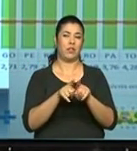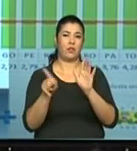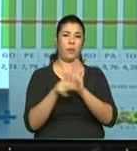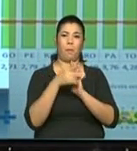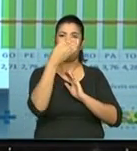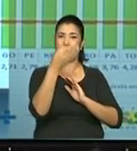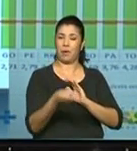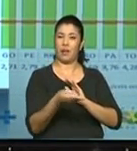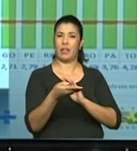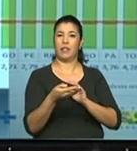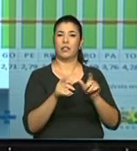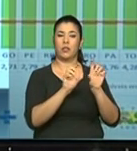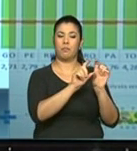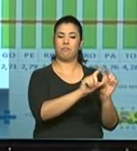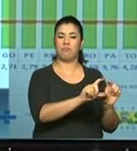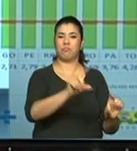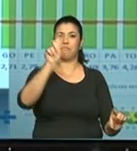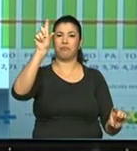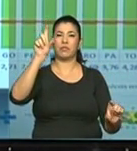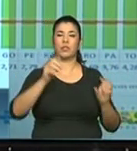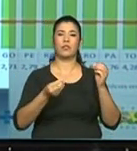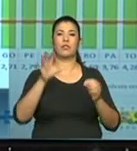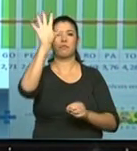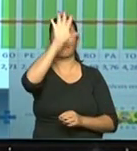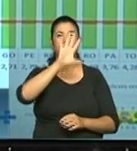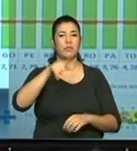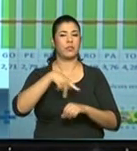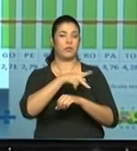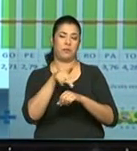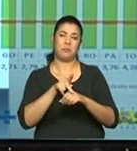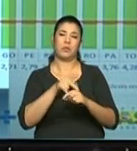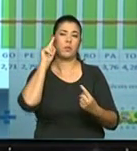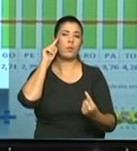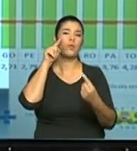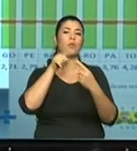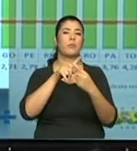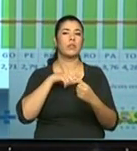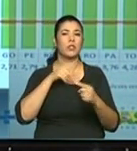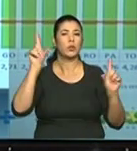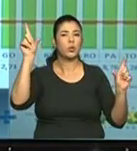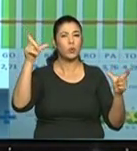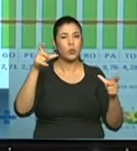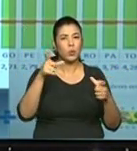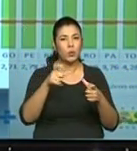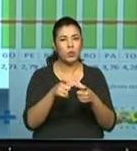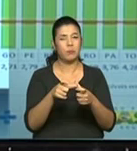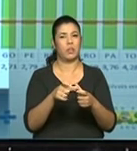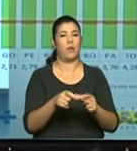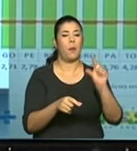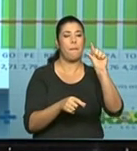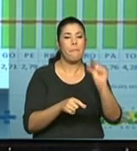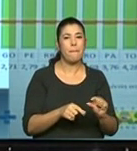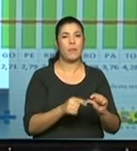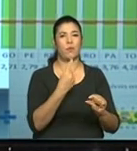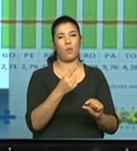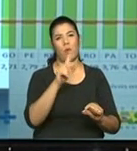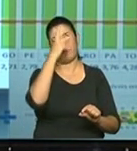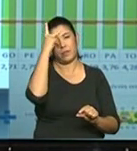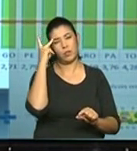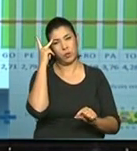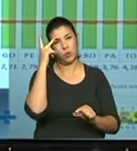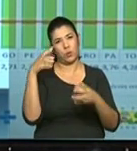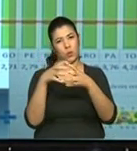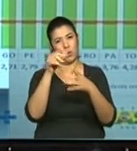assim, de distribuição no país. E nós pretendemos ter menos de um para todo o país, para todos os